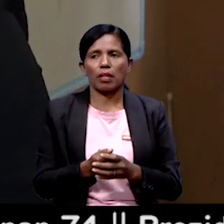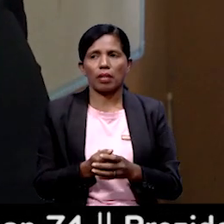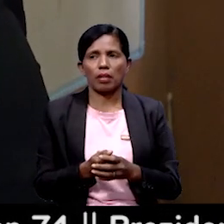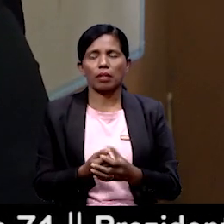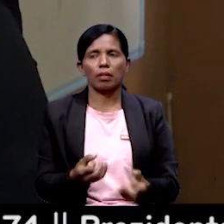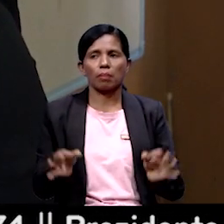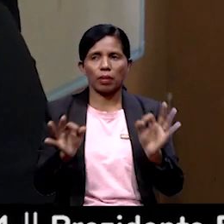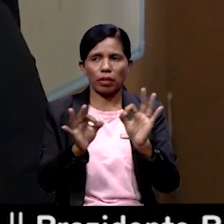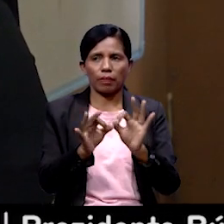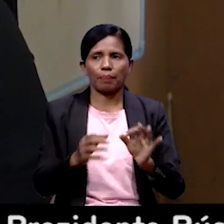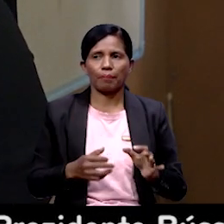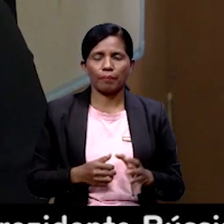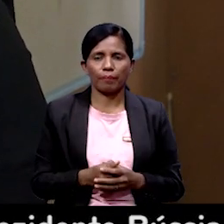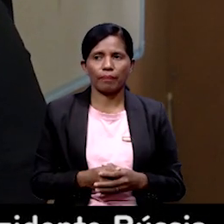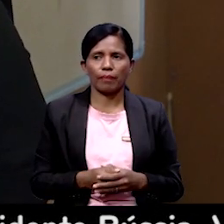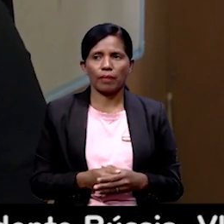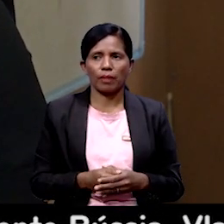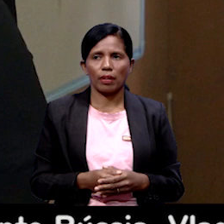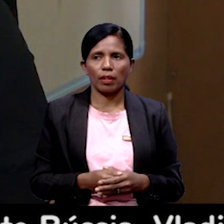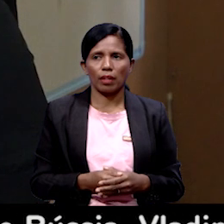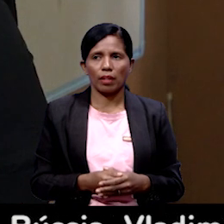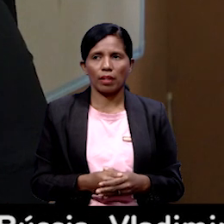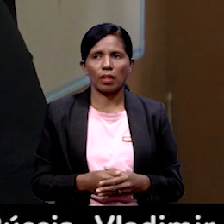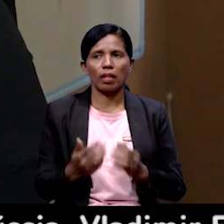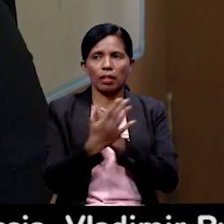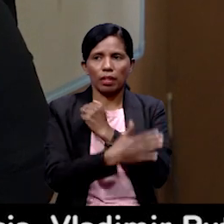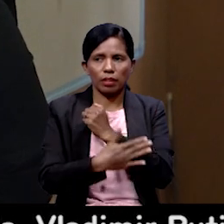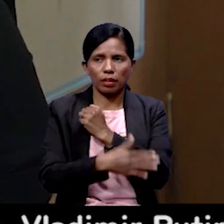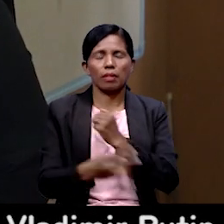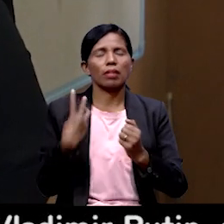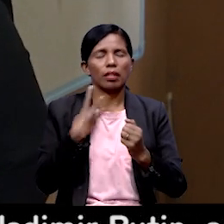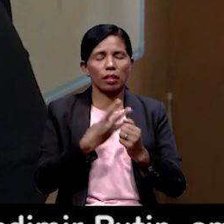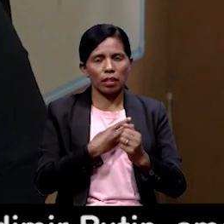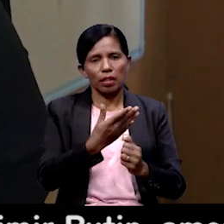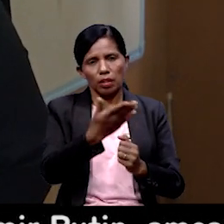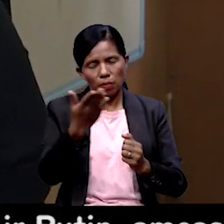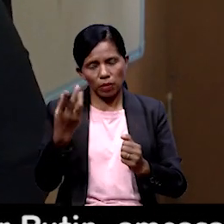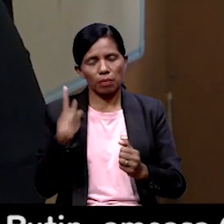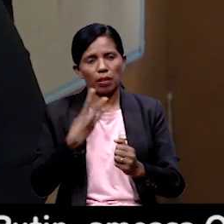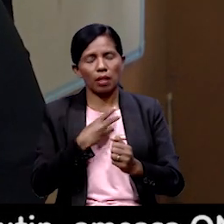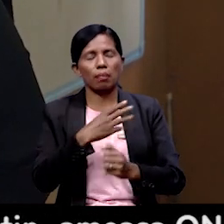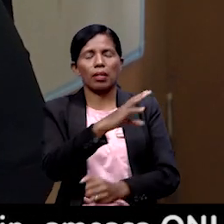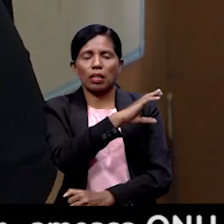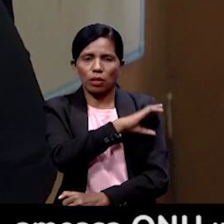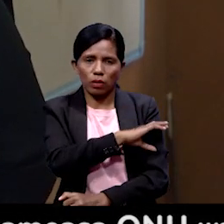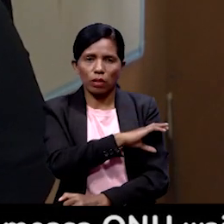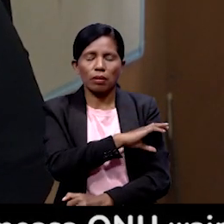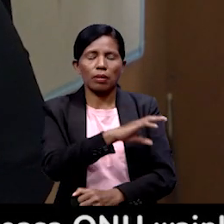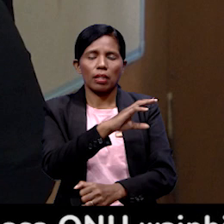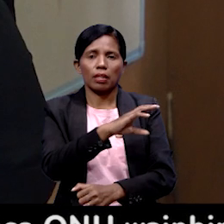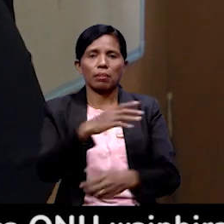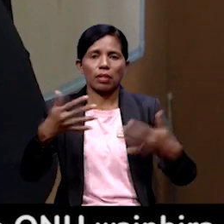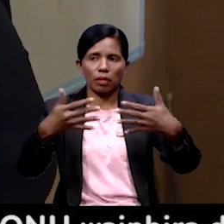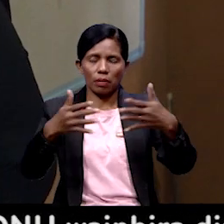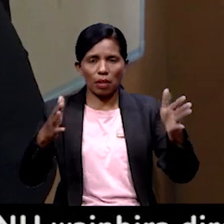importante para tote. Na saune itania ita bocira makaminya lutu ami hatar kita bocira isindia